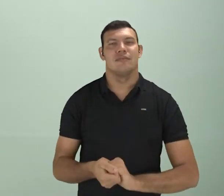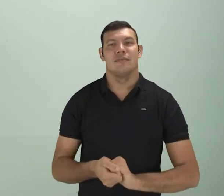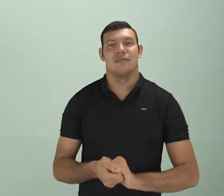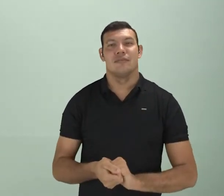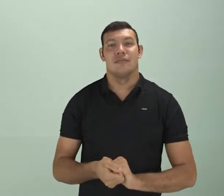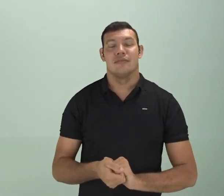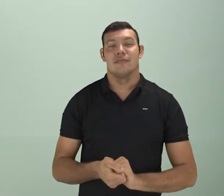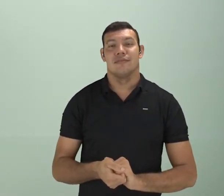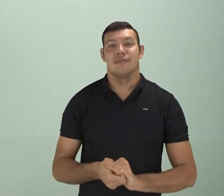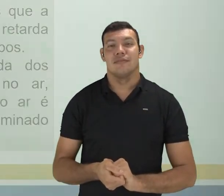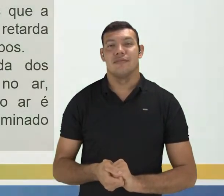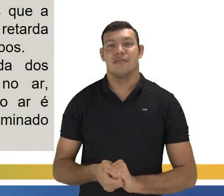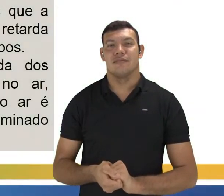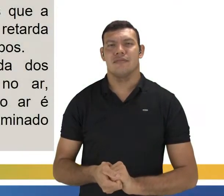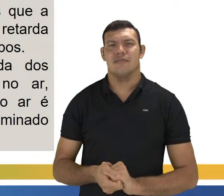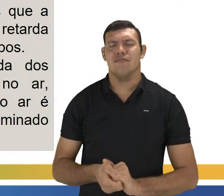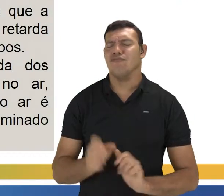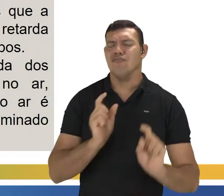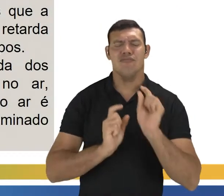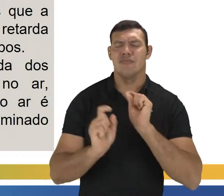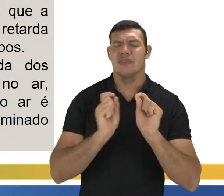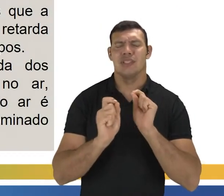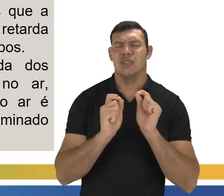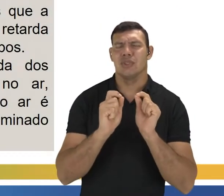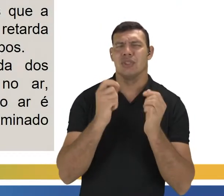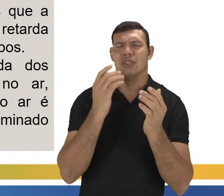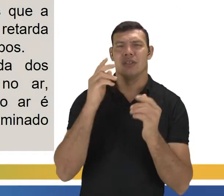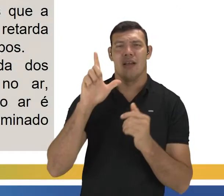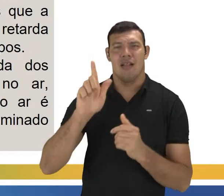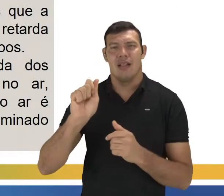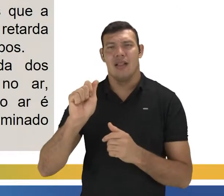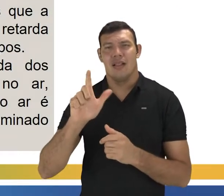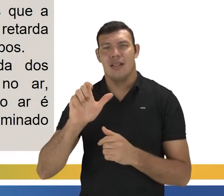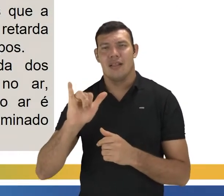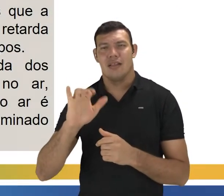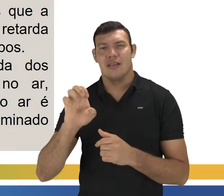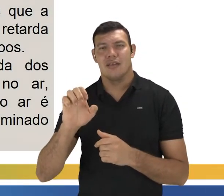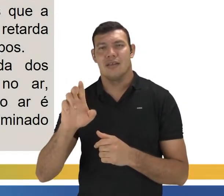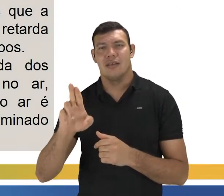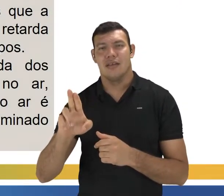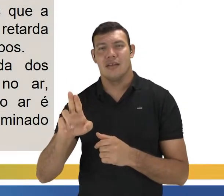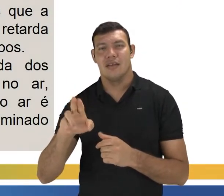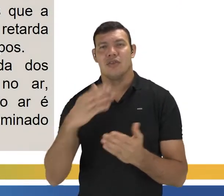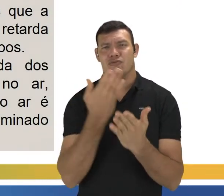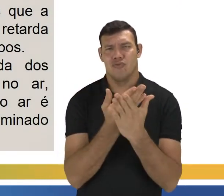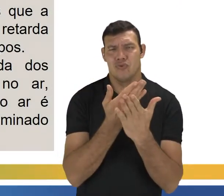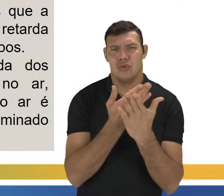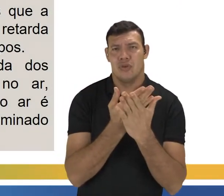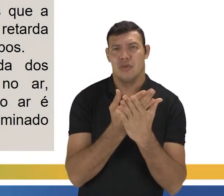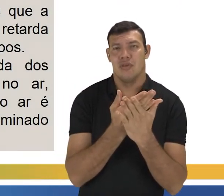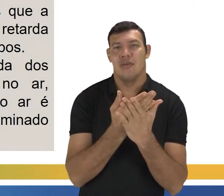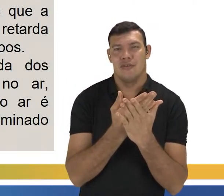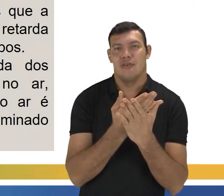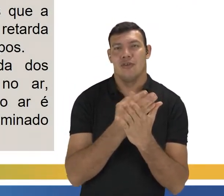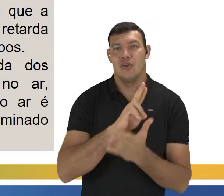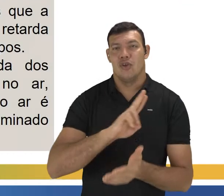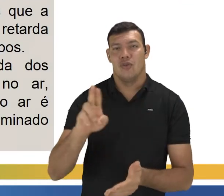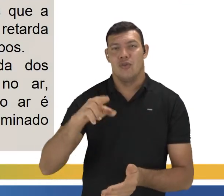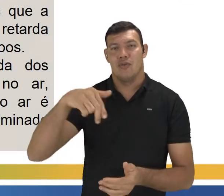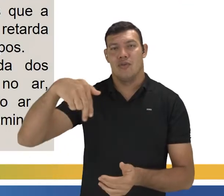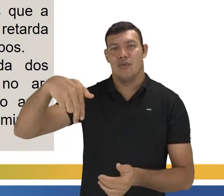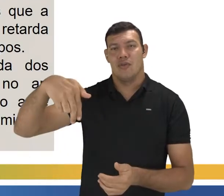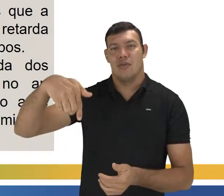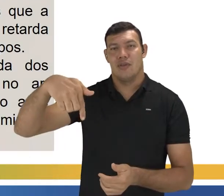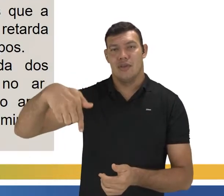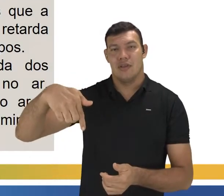bom então o que o galileu estava estudando a verdade o que nós se conhecemos na física como queda livre tá